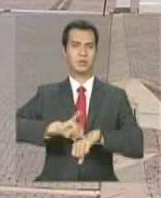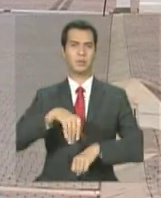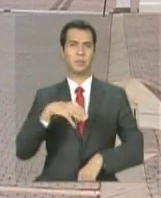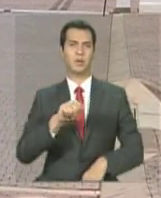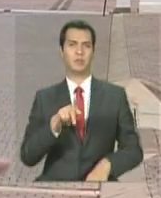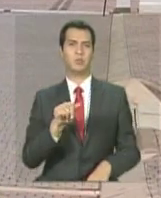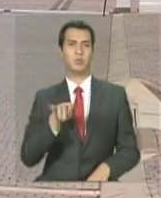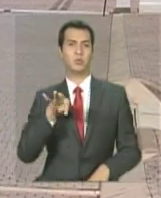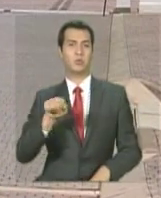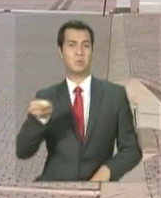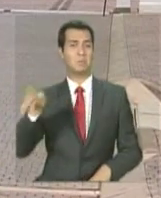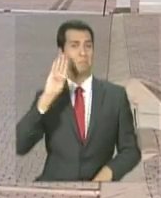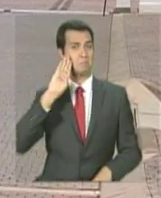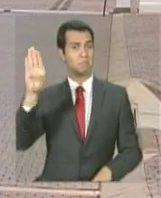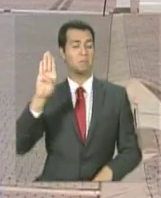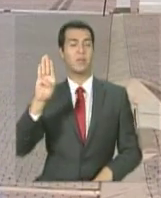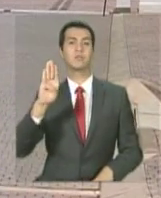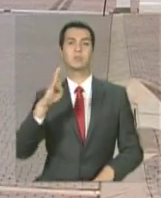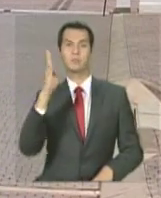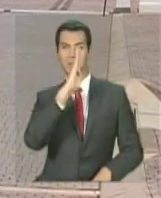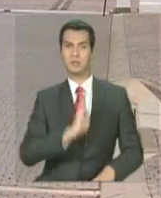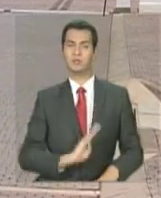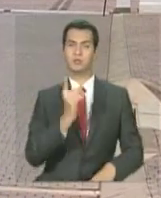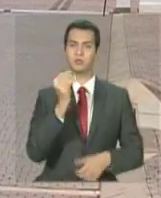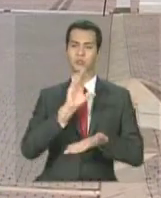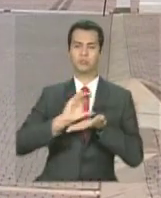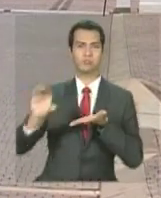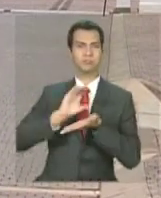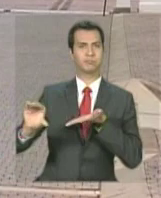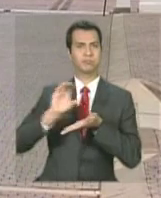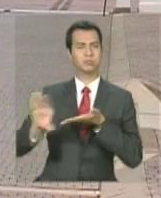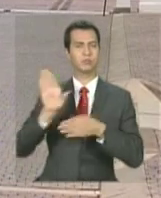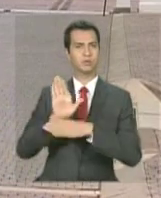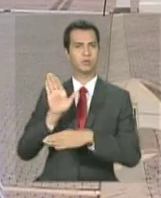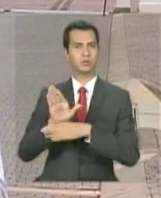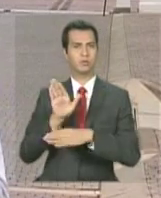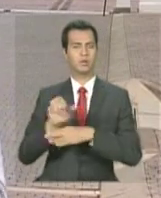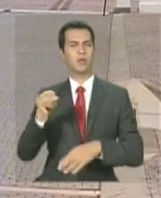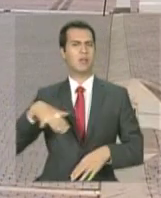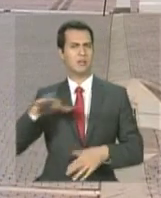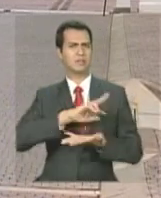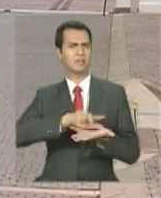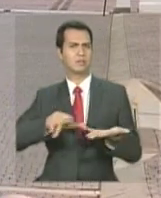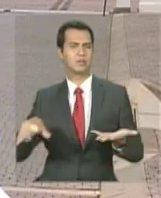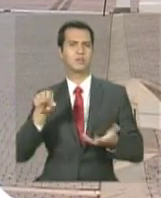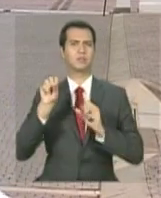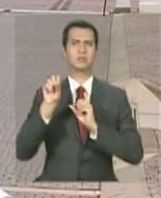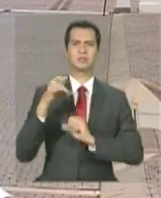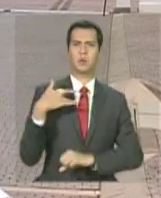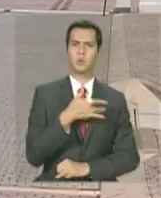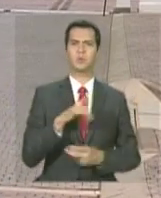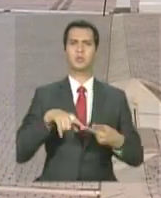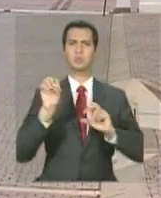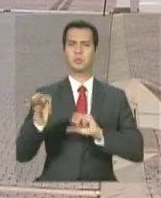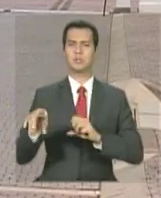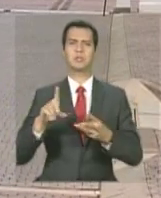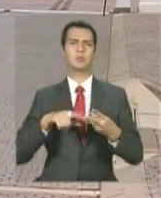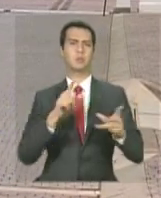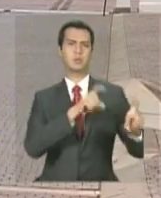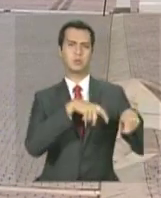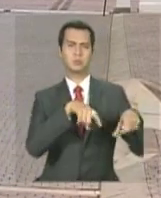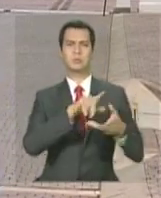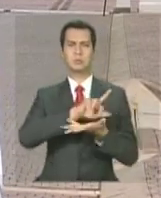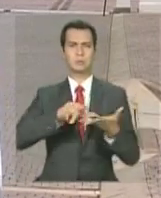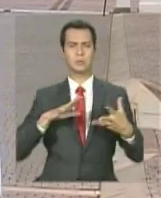de acordos de cooperação com o Brasil em várias áreas, como saúde, educação e agricultura, com orçamento estimado em 70